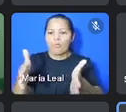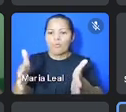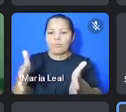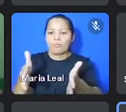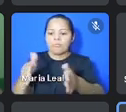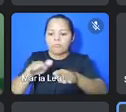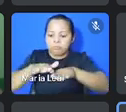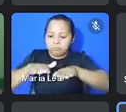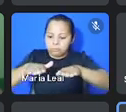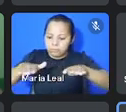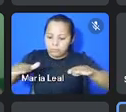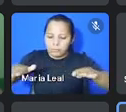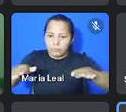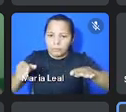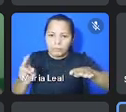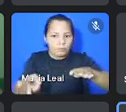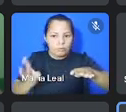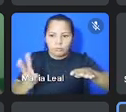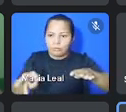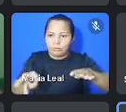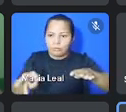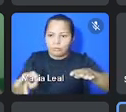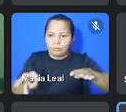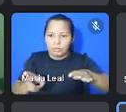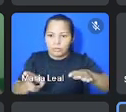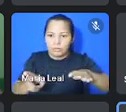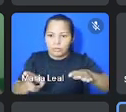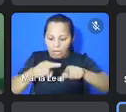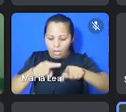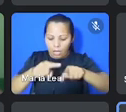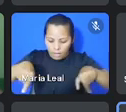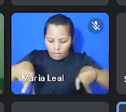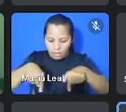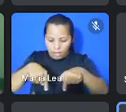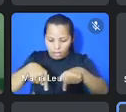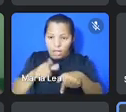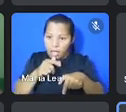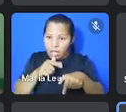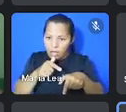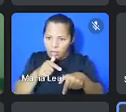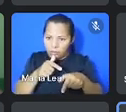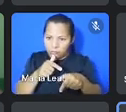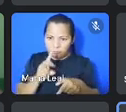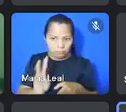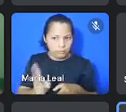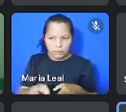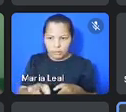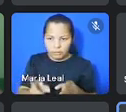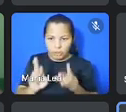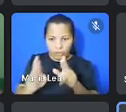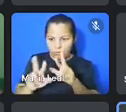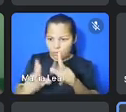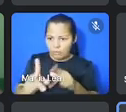volume. Um lago, você tira a sujeira, basicamente o volume total não muda, tá?